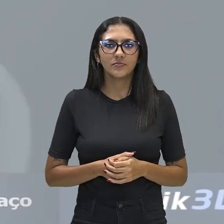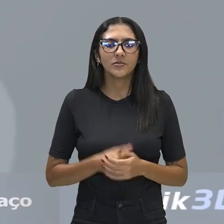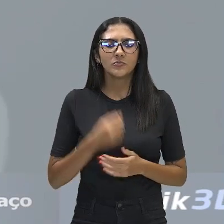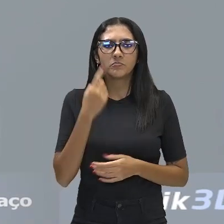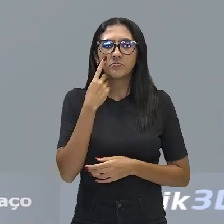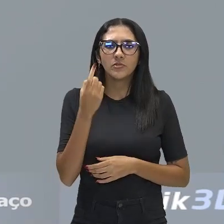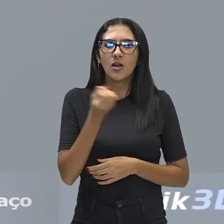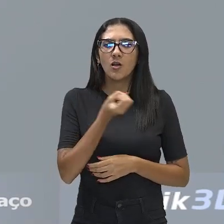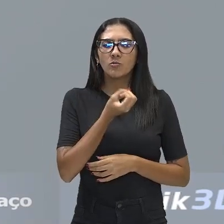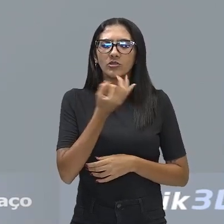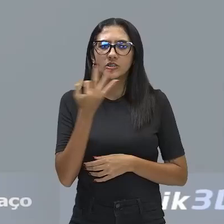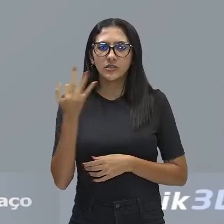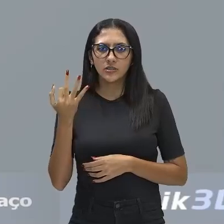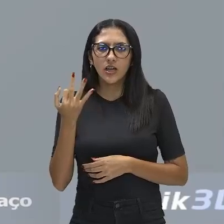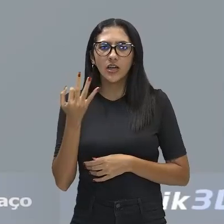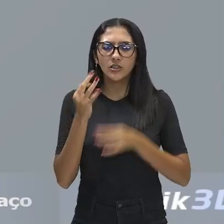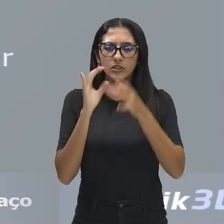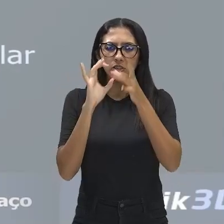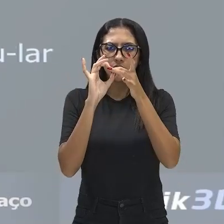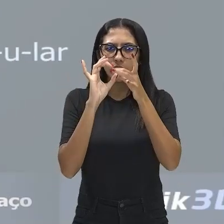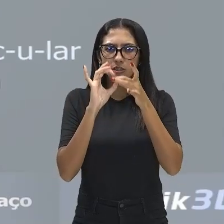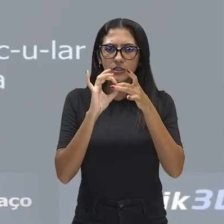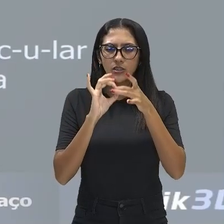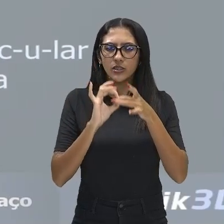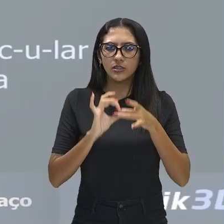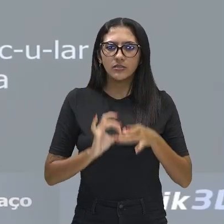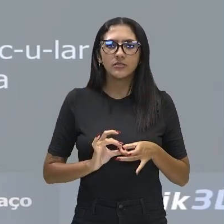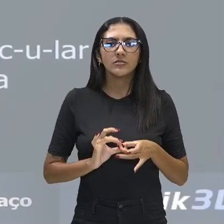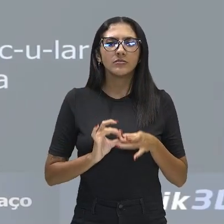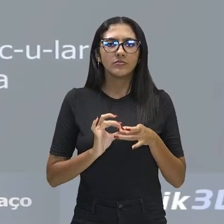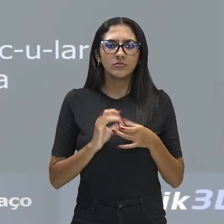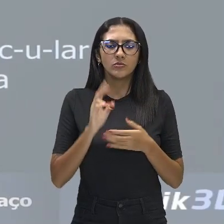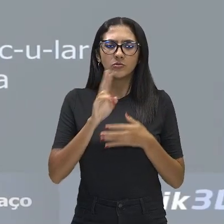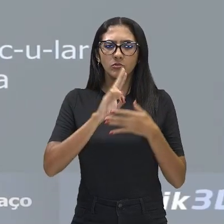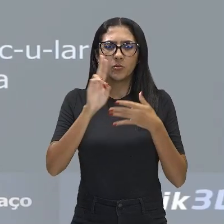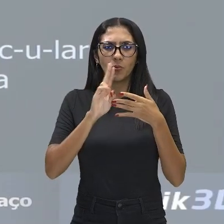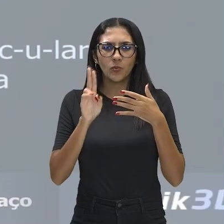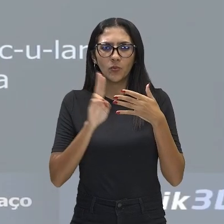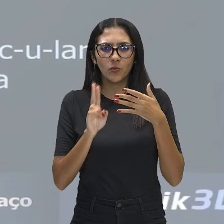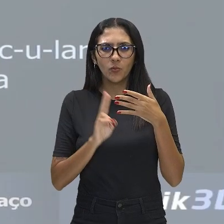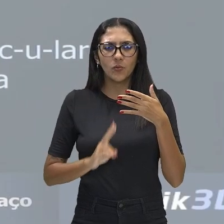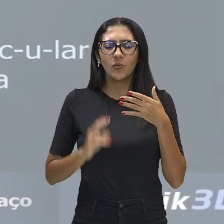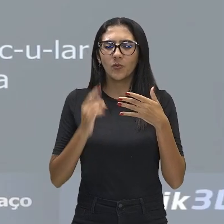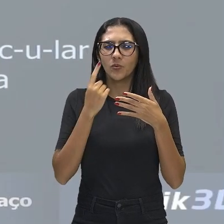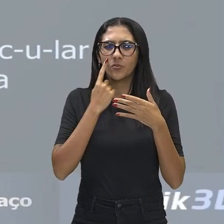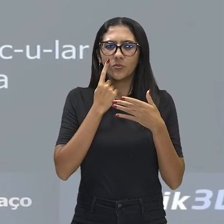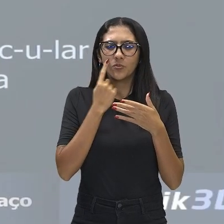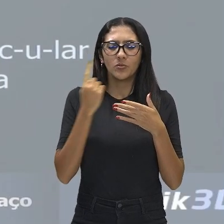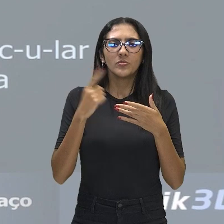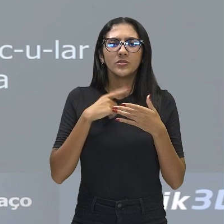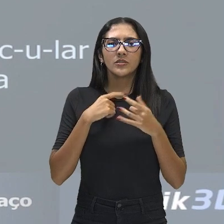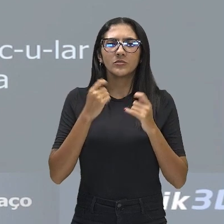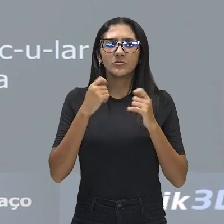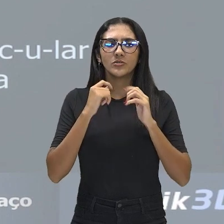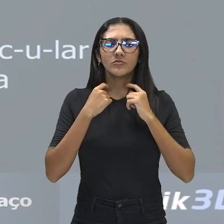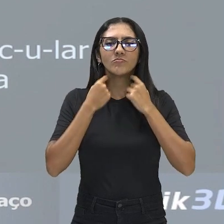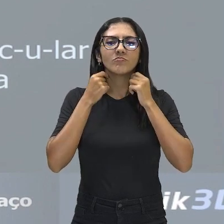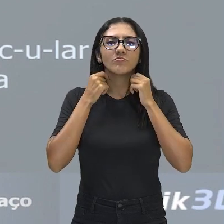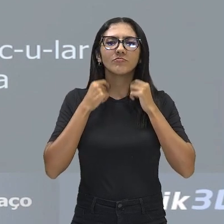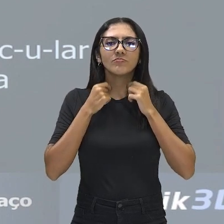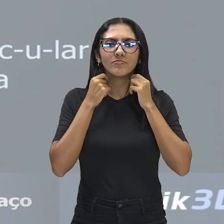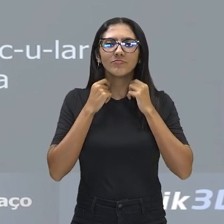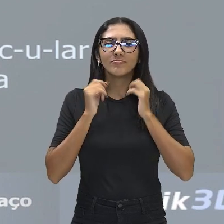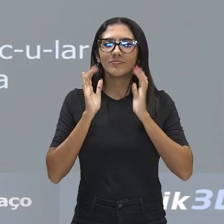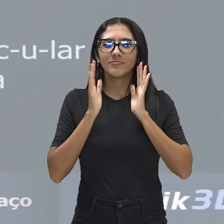os feixes, o esternocleidomastoide, que é esse que permite que nós giramos a